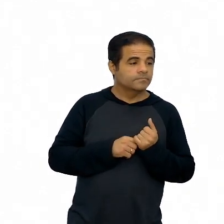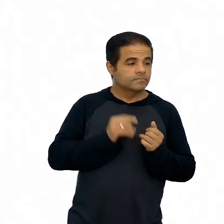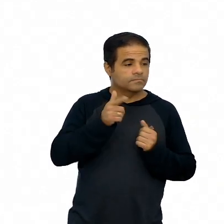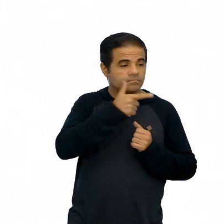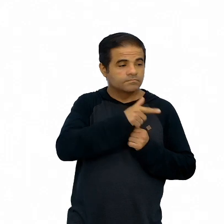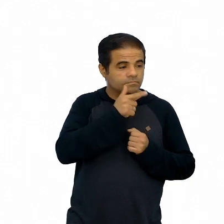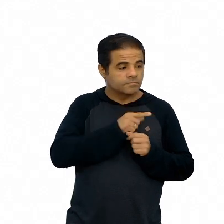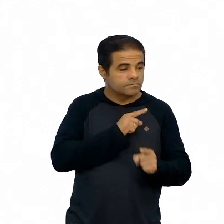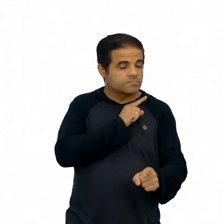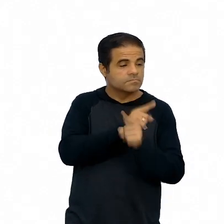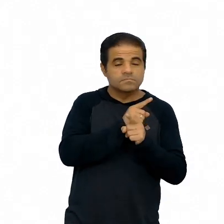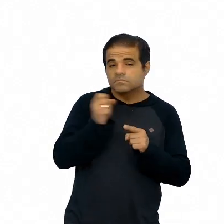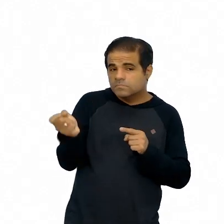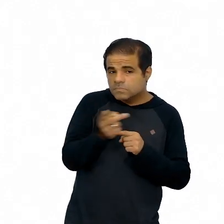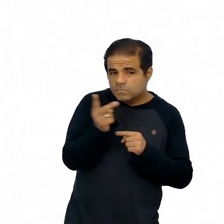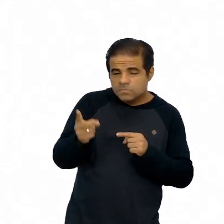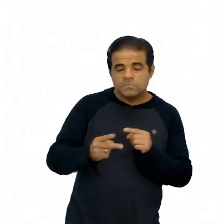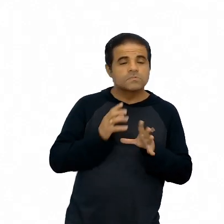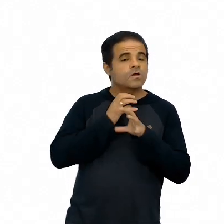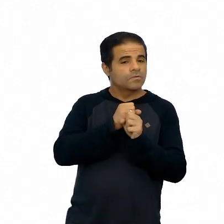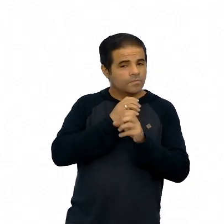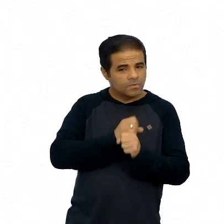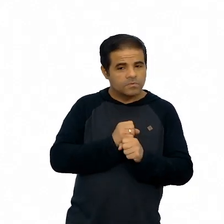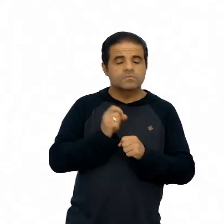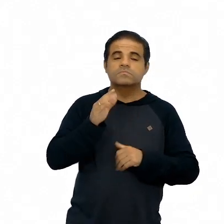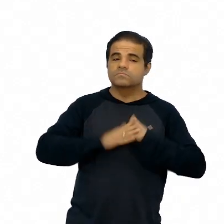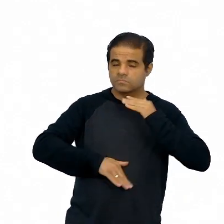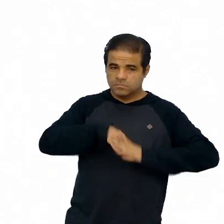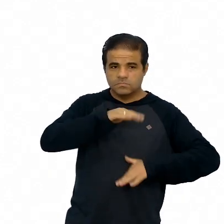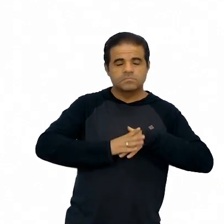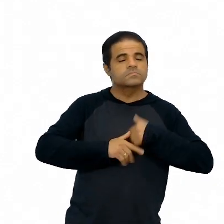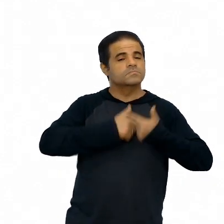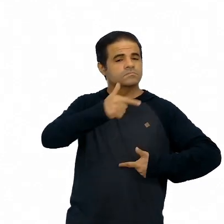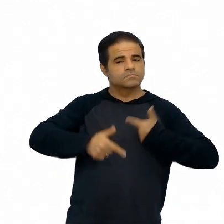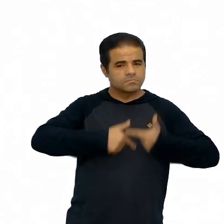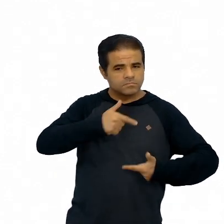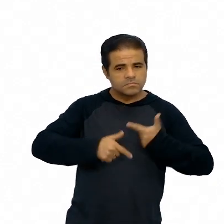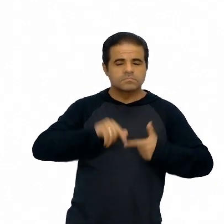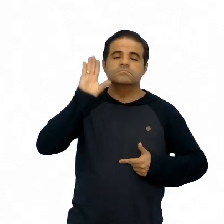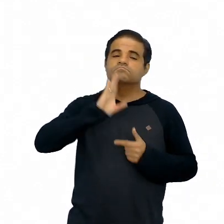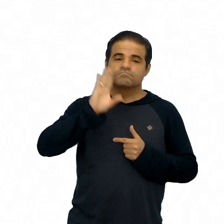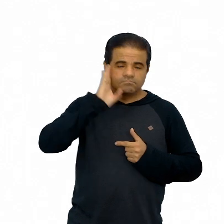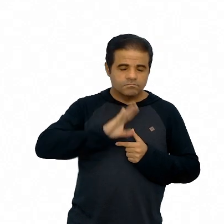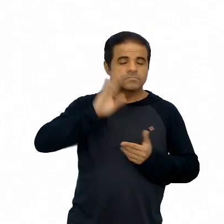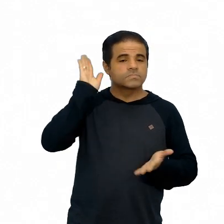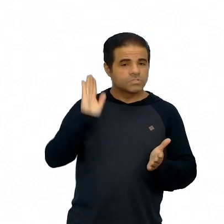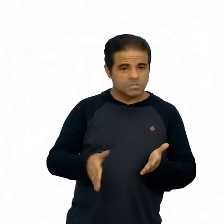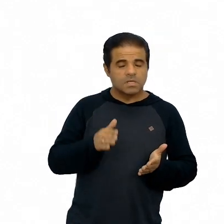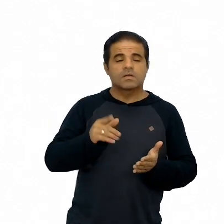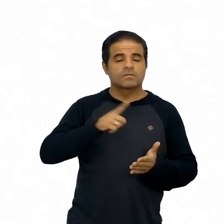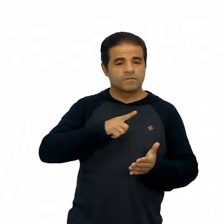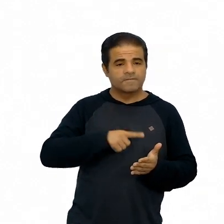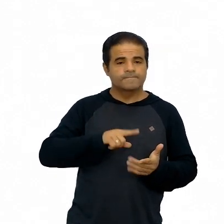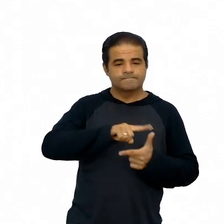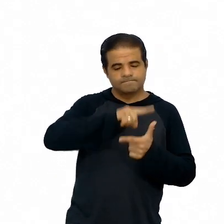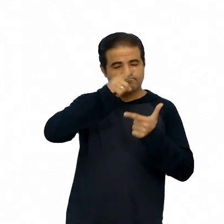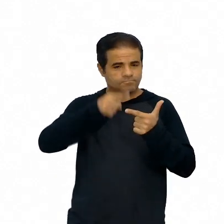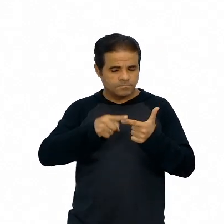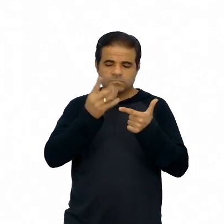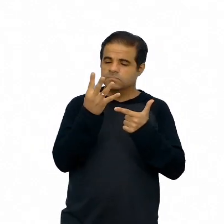consegue descobrir o quê? O valor desse ângulo D total aí, foi isso que ele trabalhou para nós. Olha que legal. Então, ele já trabalhou que eu tenho esse